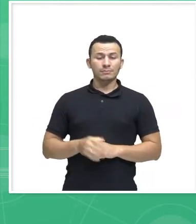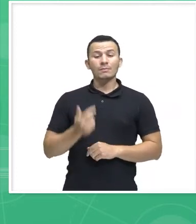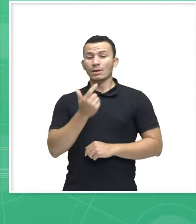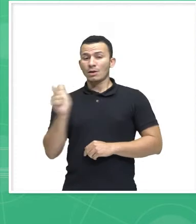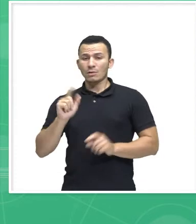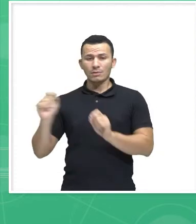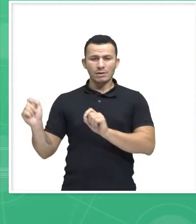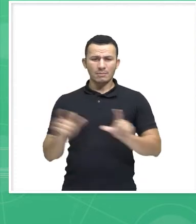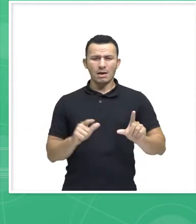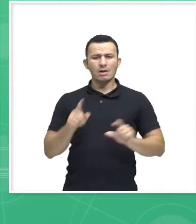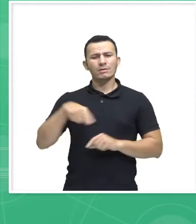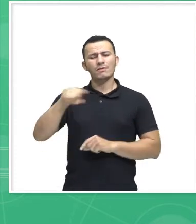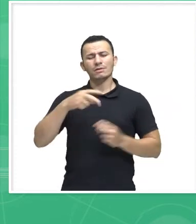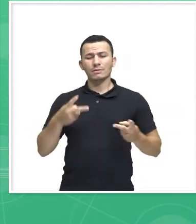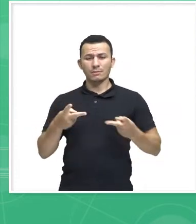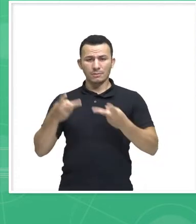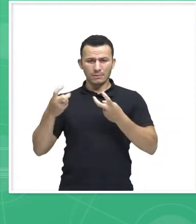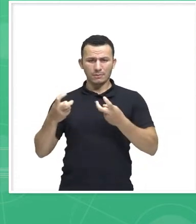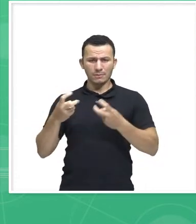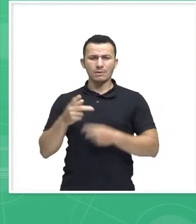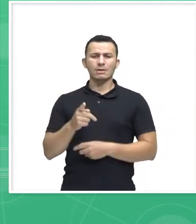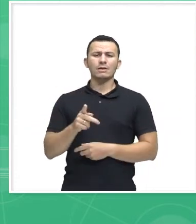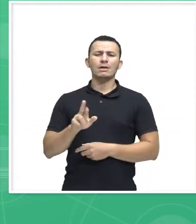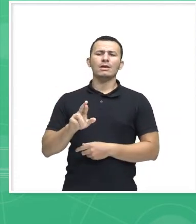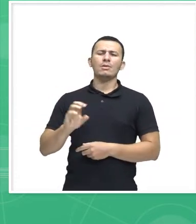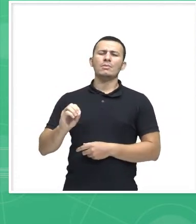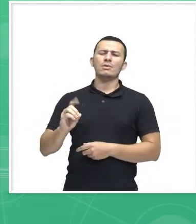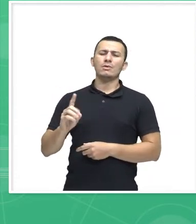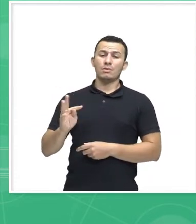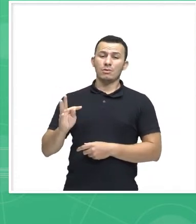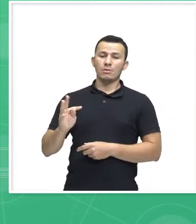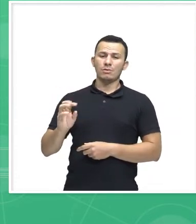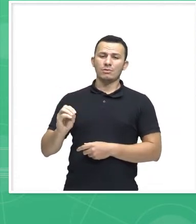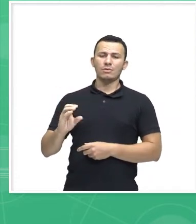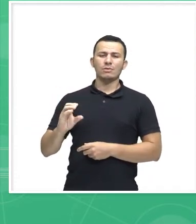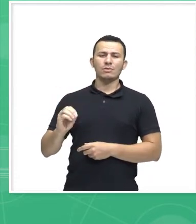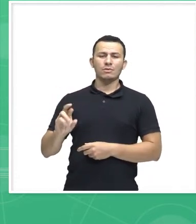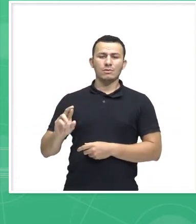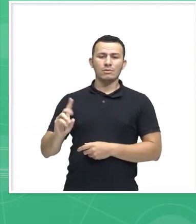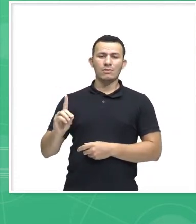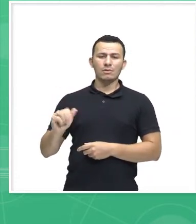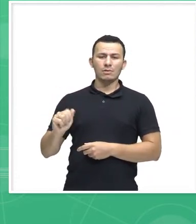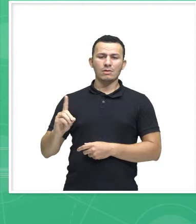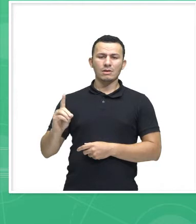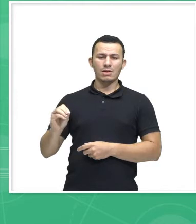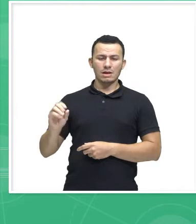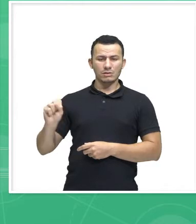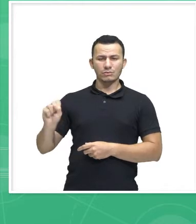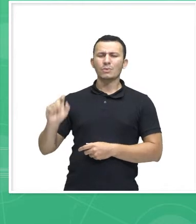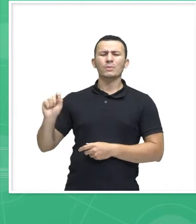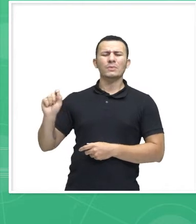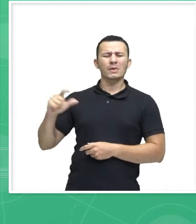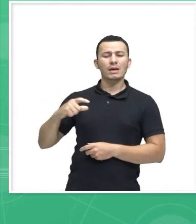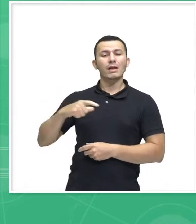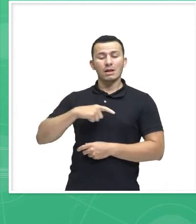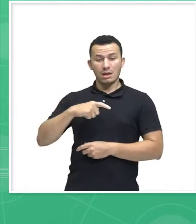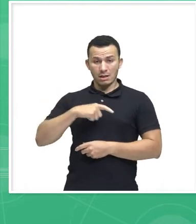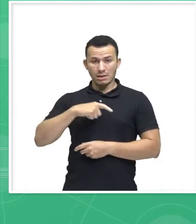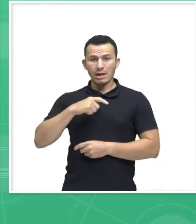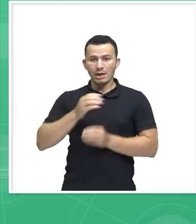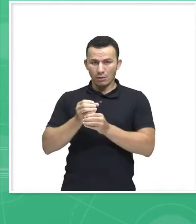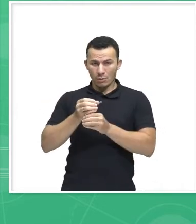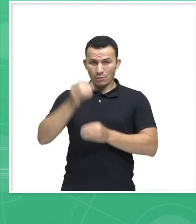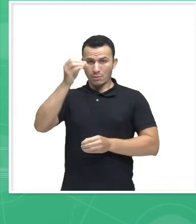a gente vai enviar definição de protocordado que são animais que possuem a nota corda mas